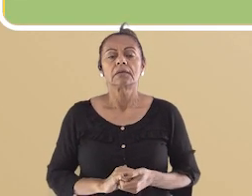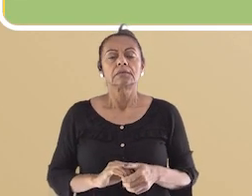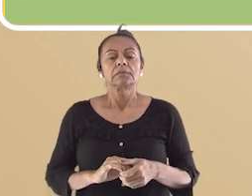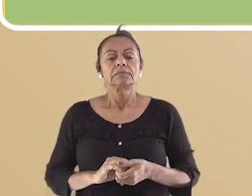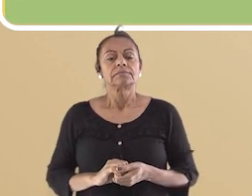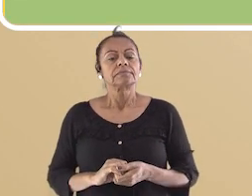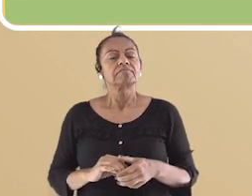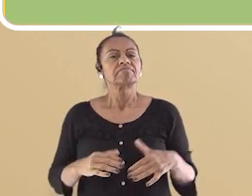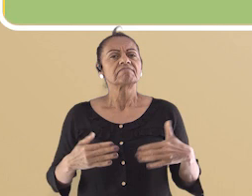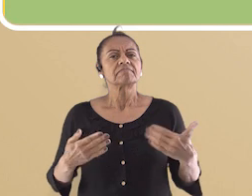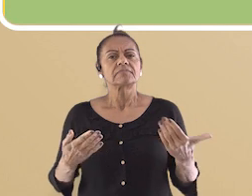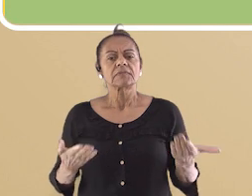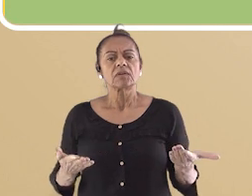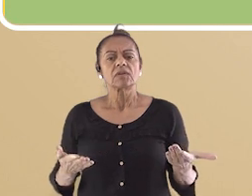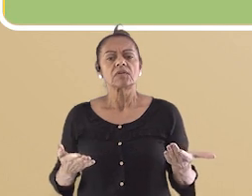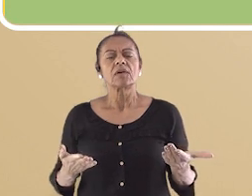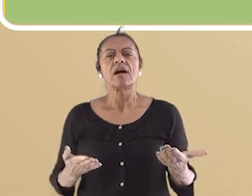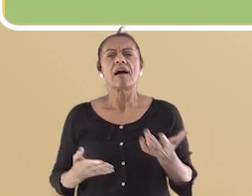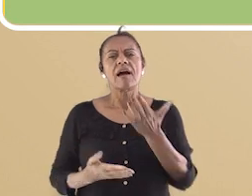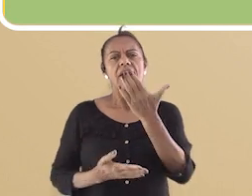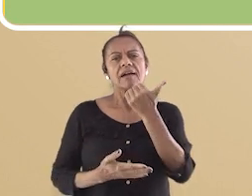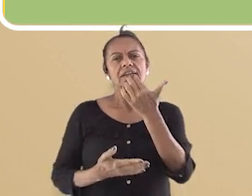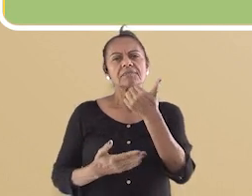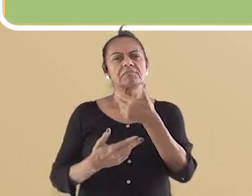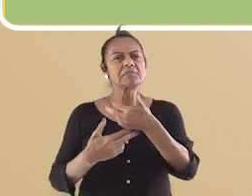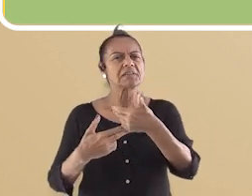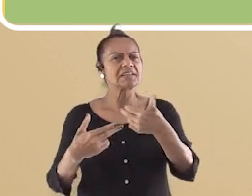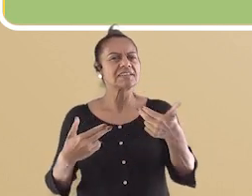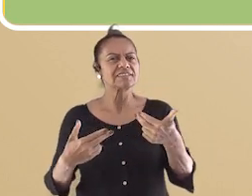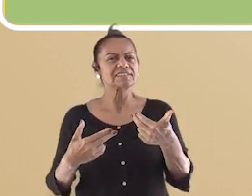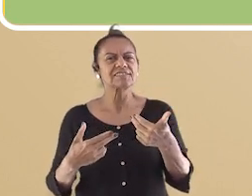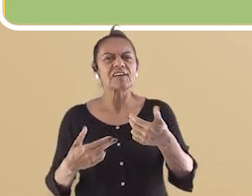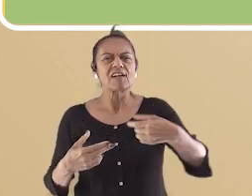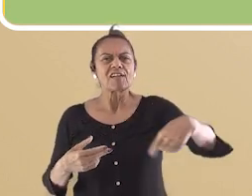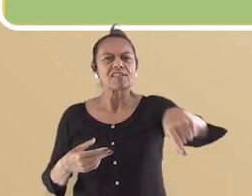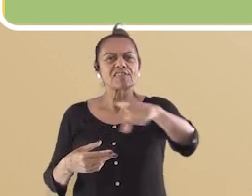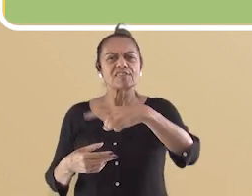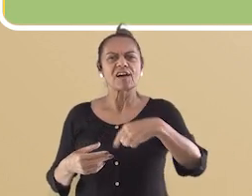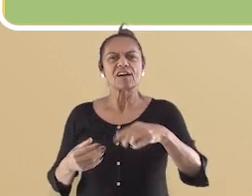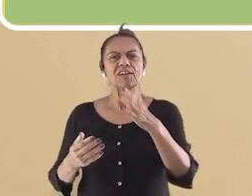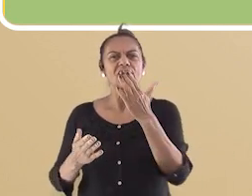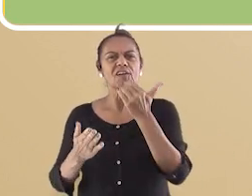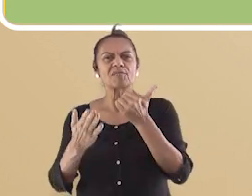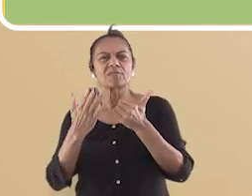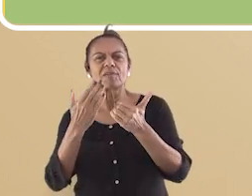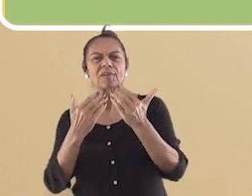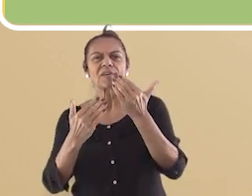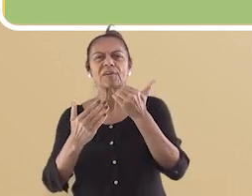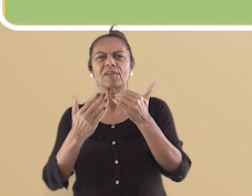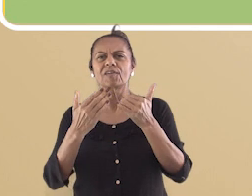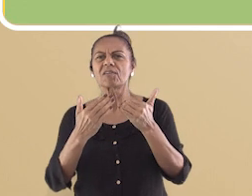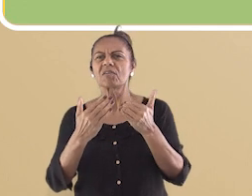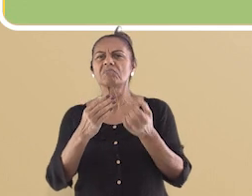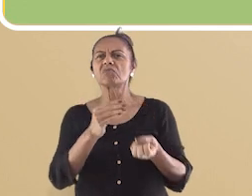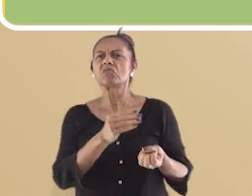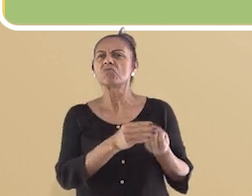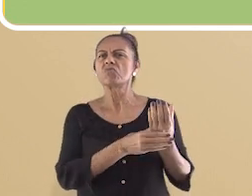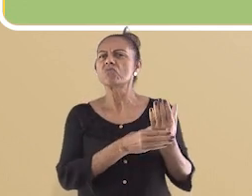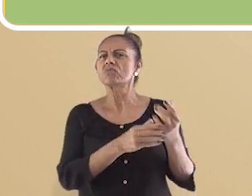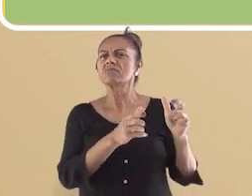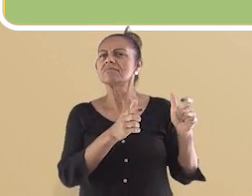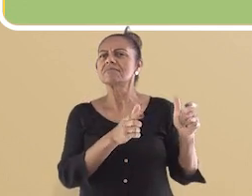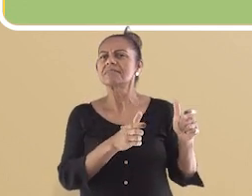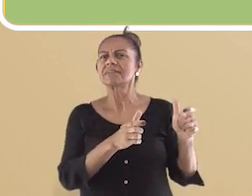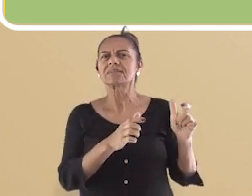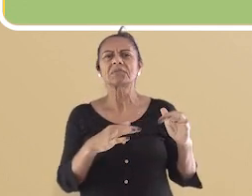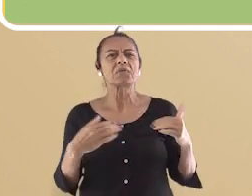Mas afinal, de onde vêm os alimentos que consumimos? Existe ligação entre o campo e a cidade? Os